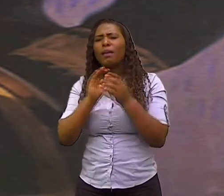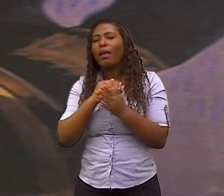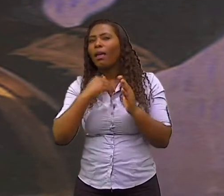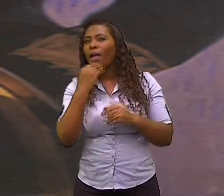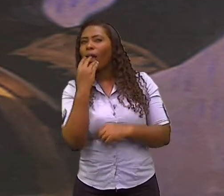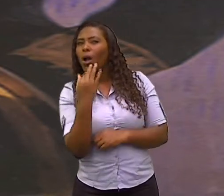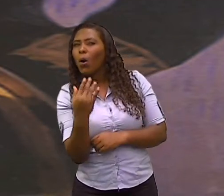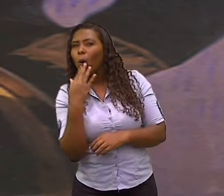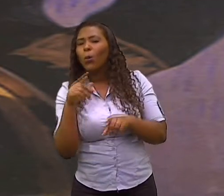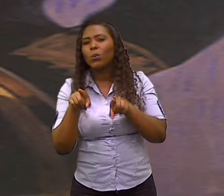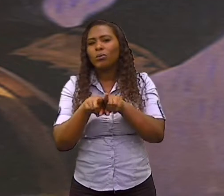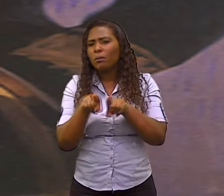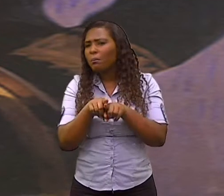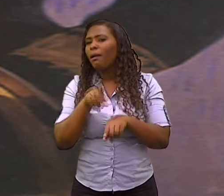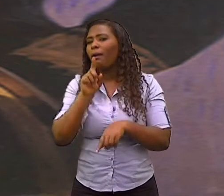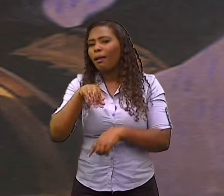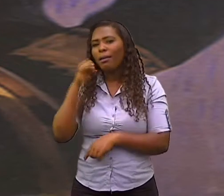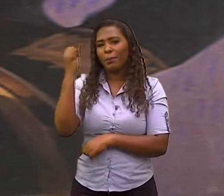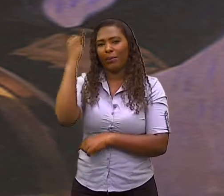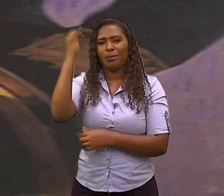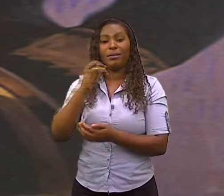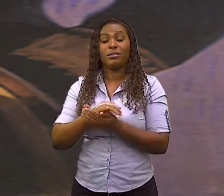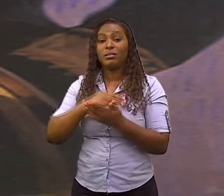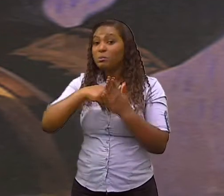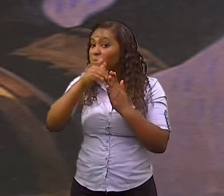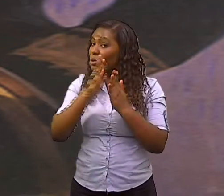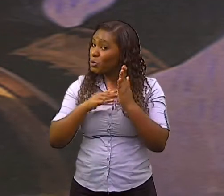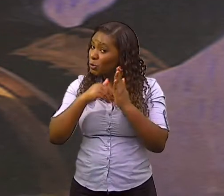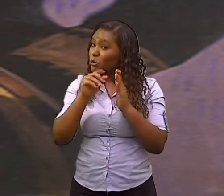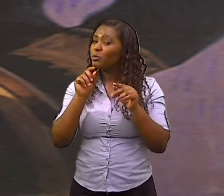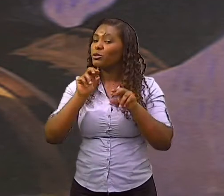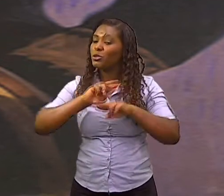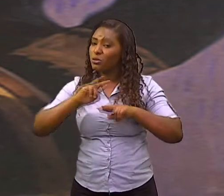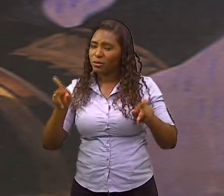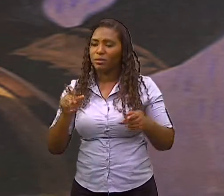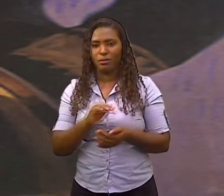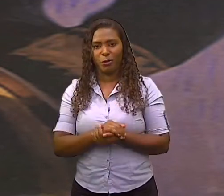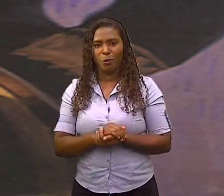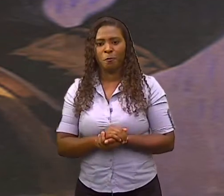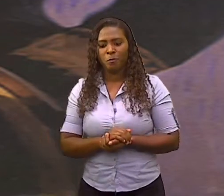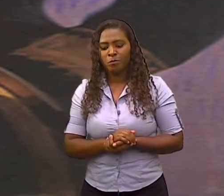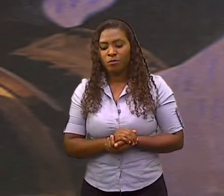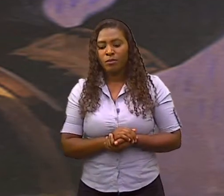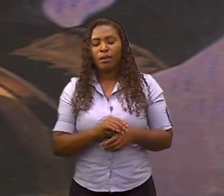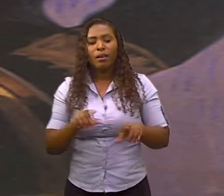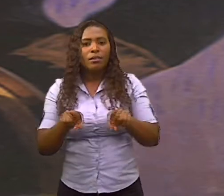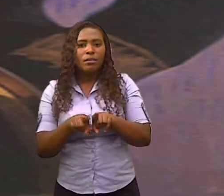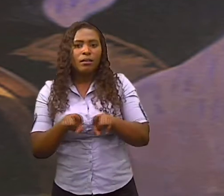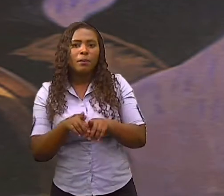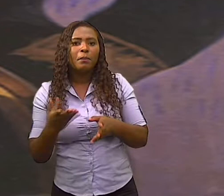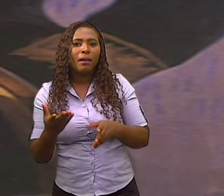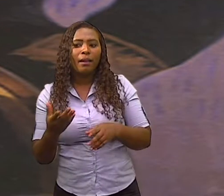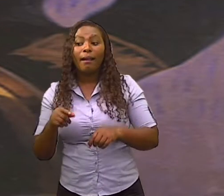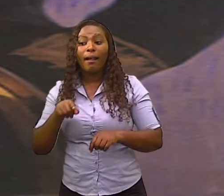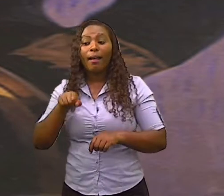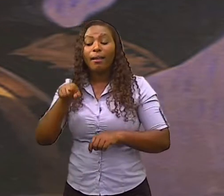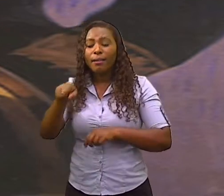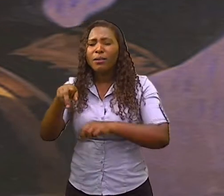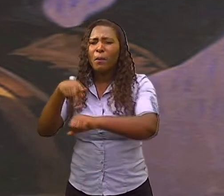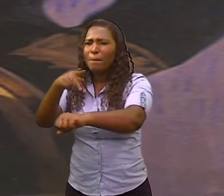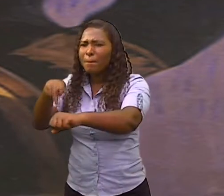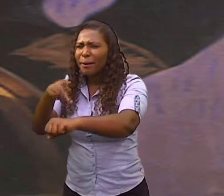menção honrosa na Exposição Internacional, em Pittsburgh, nos Estados Unidos.